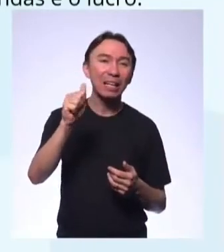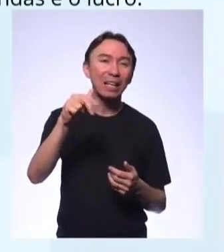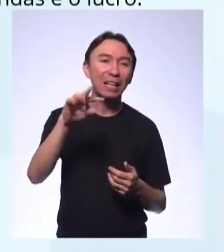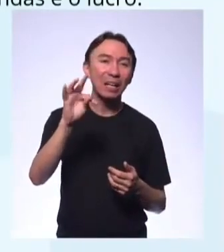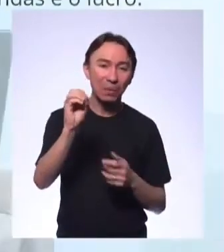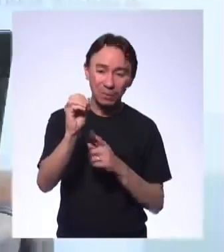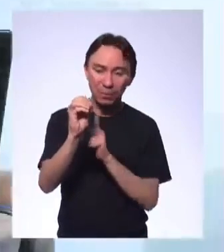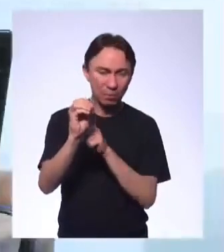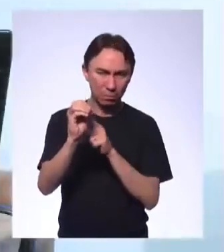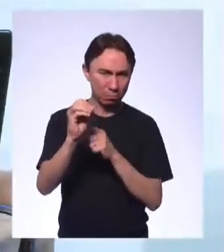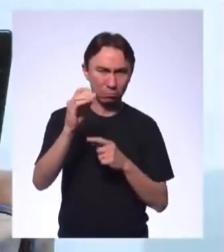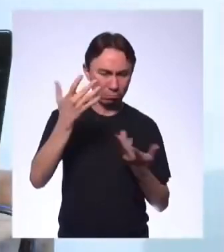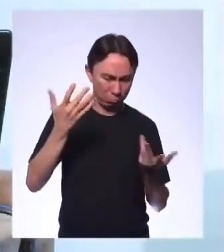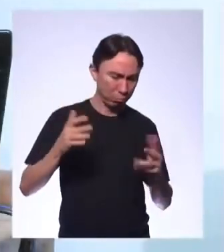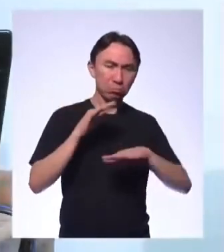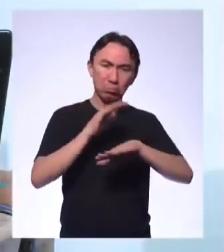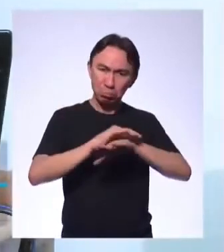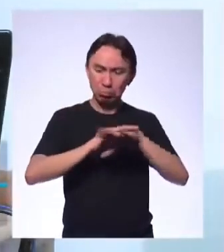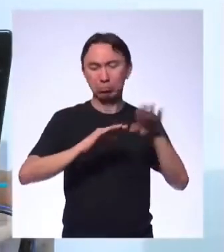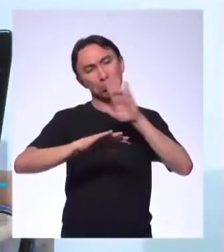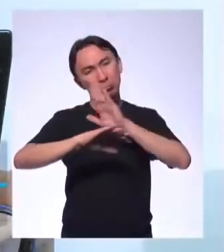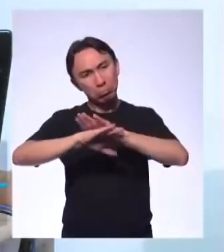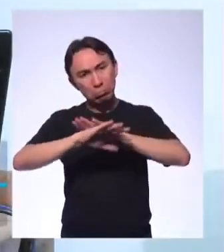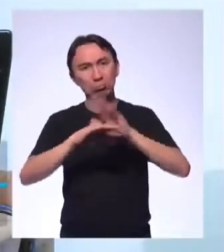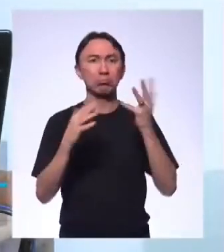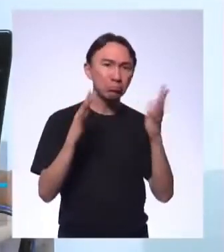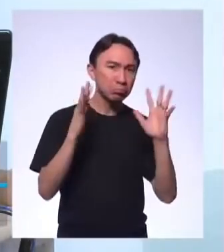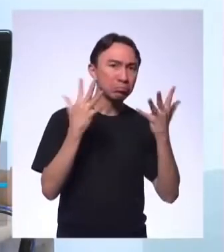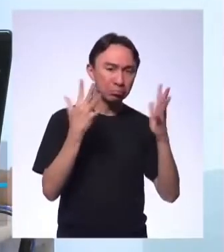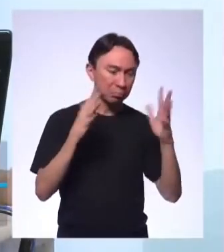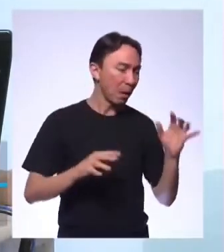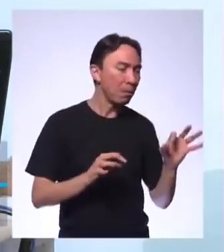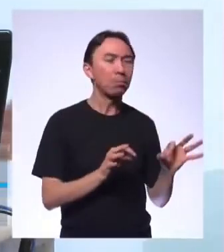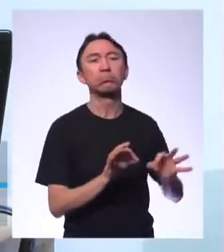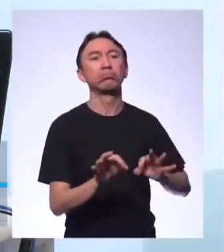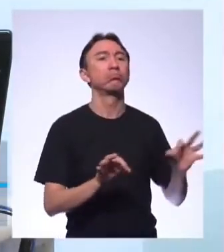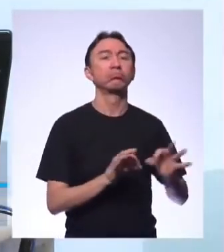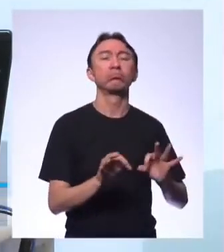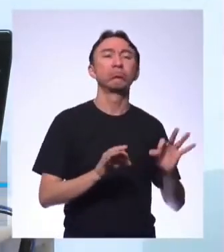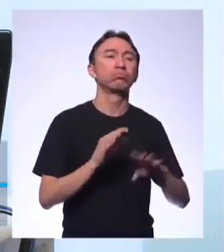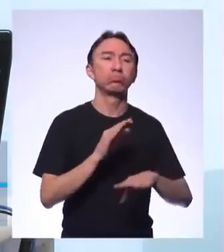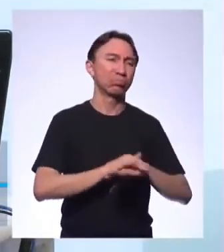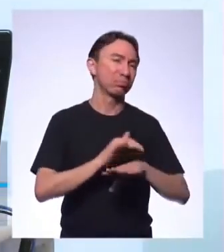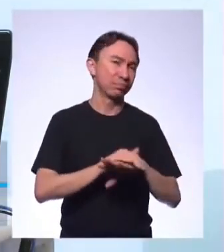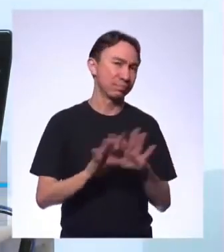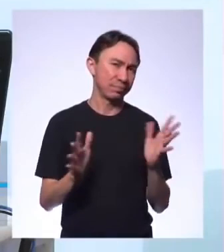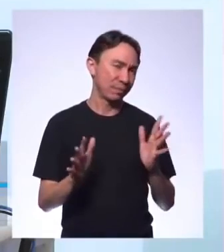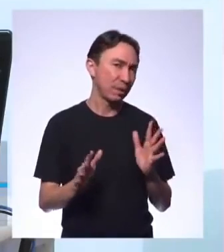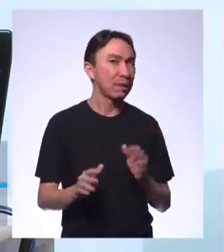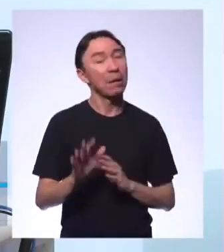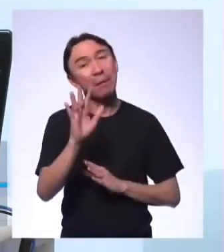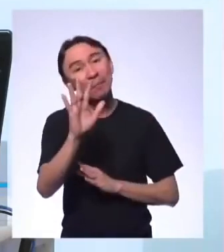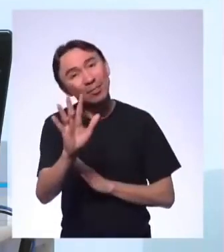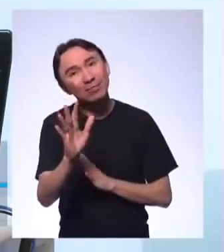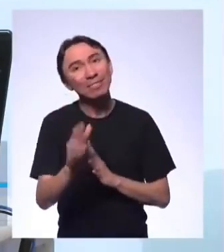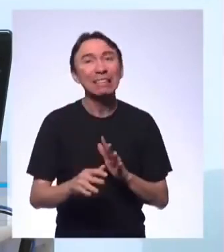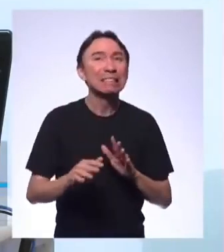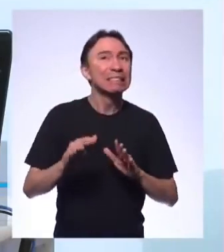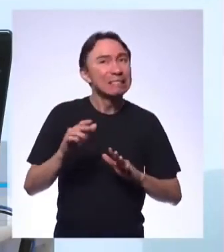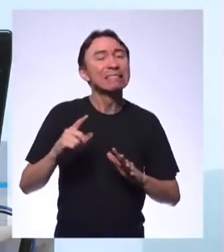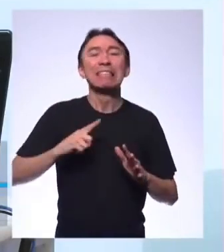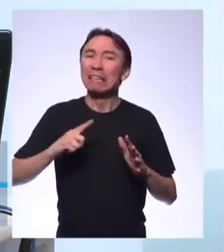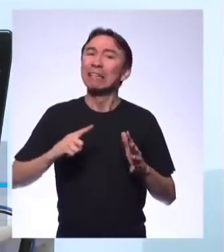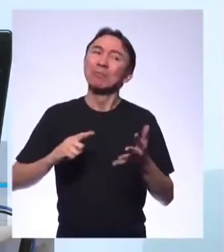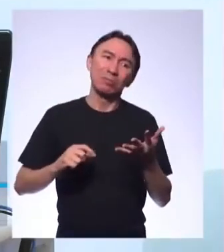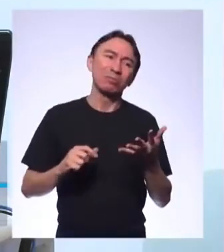produção. Claro que o artesanato também tem as suas desvantagens, né? Se é uma pessoa só, um grupo pequeno de pessoas que se